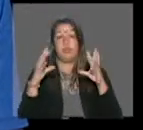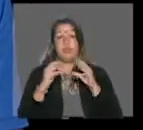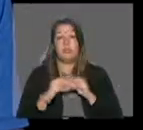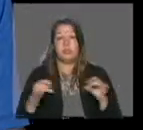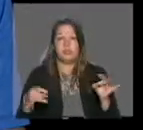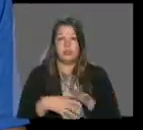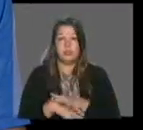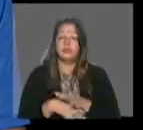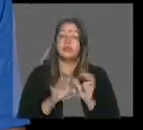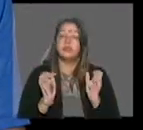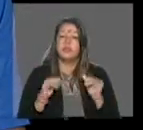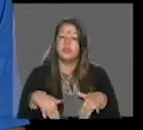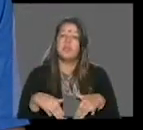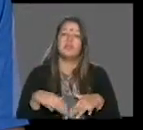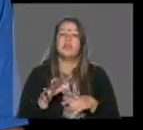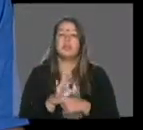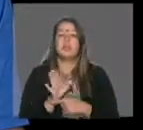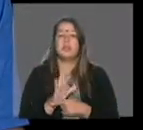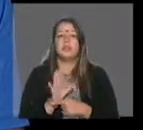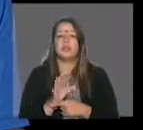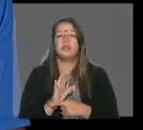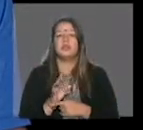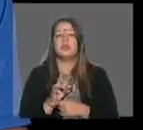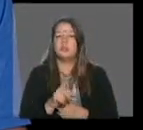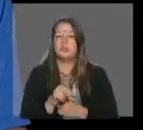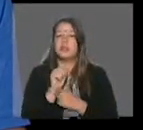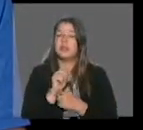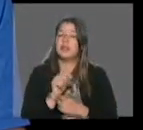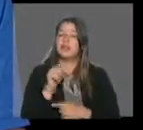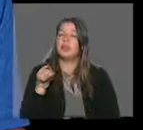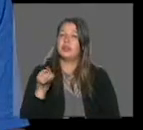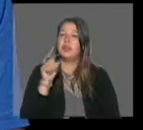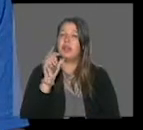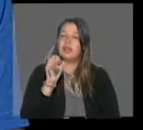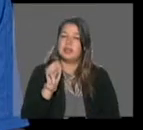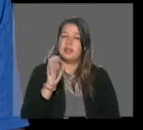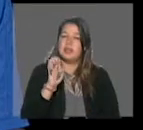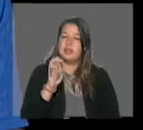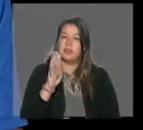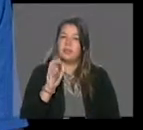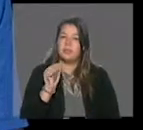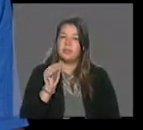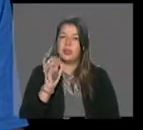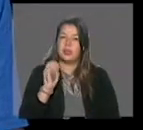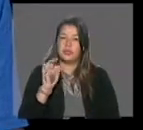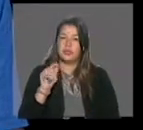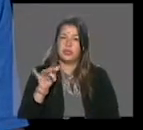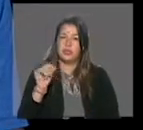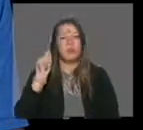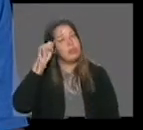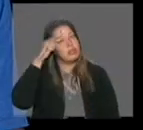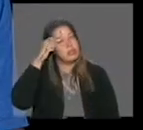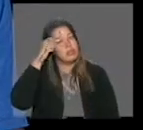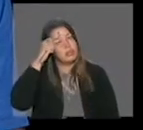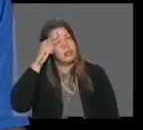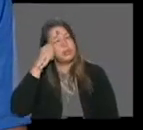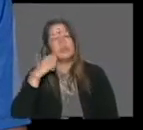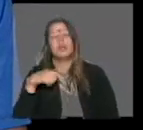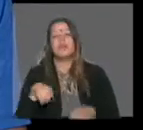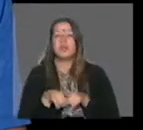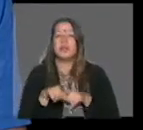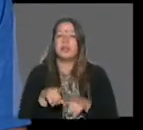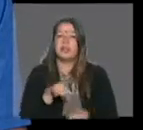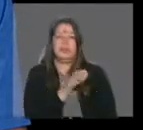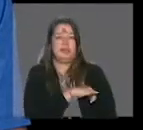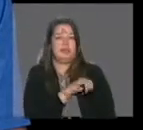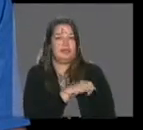né? E essa opção do São Sebastião Negro como uma outra forma de representatividade desse